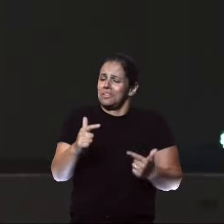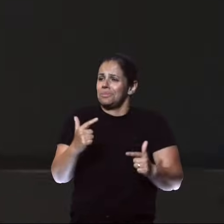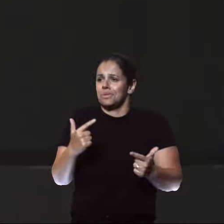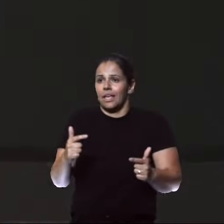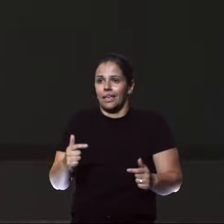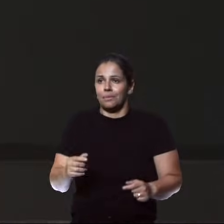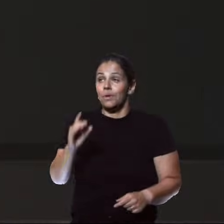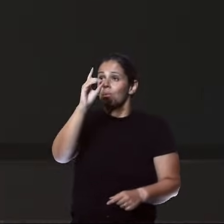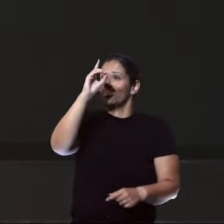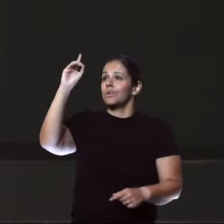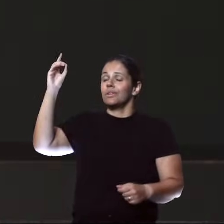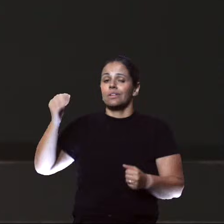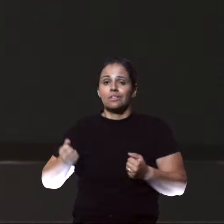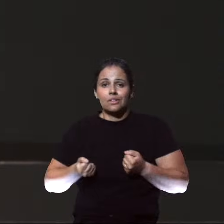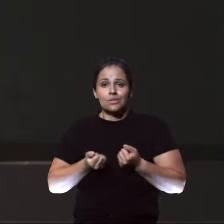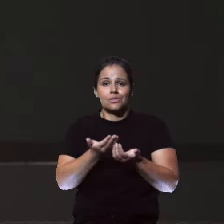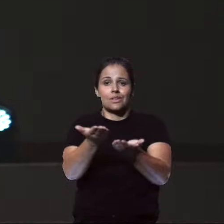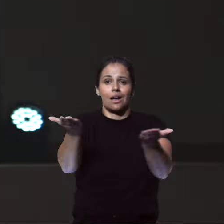Jesus.